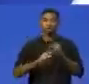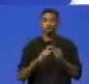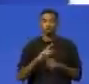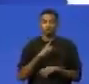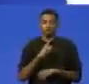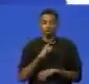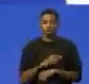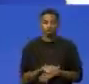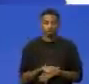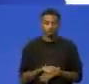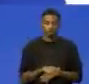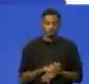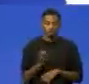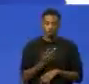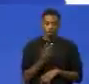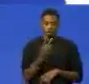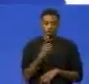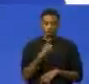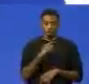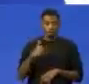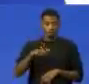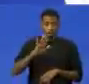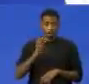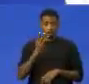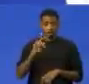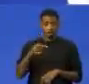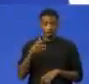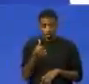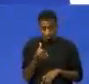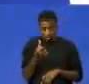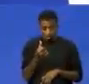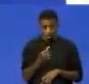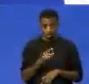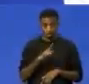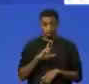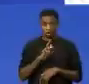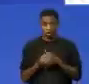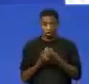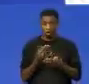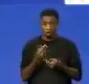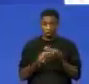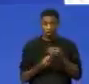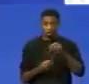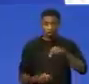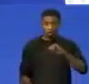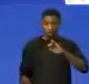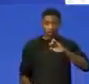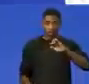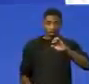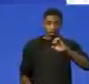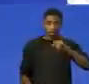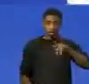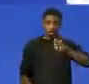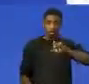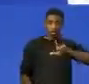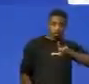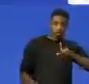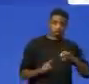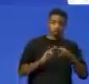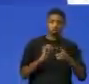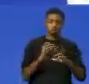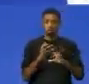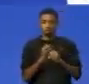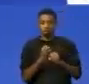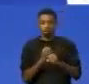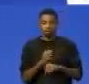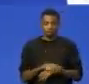você chegaria a um valor acima de 3,6 seria uma pilha formada por níquel e crômio. Então, se você calcular